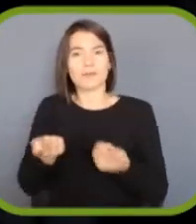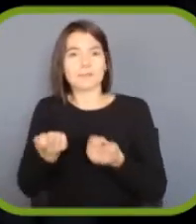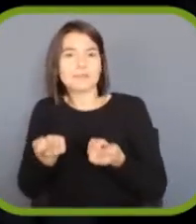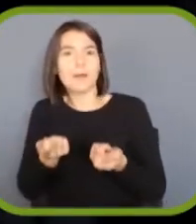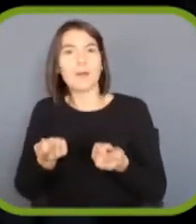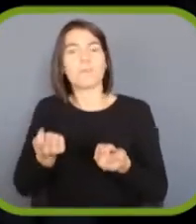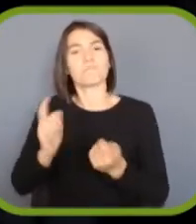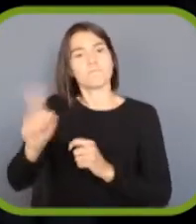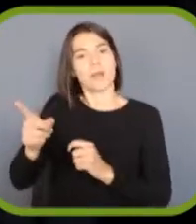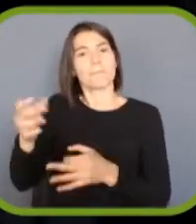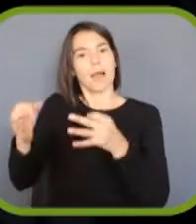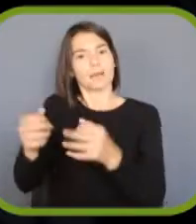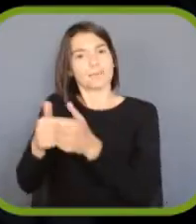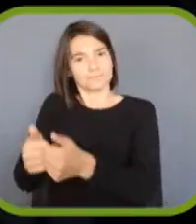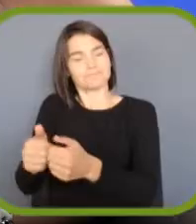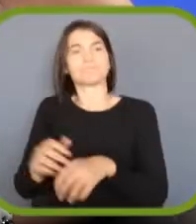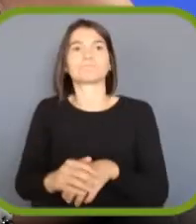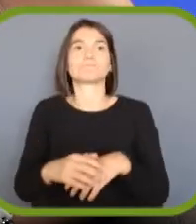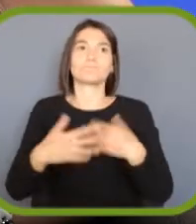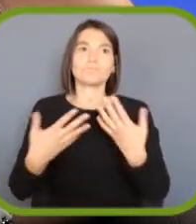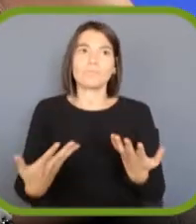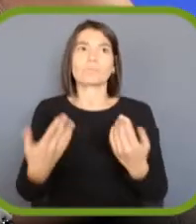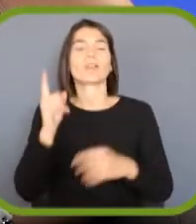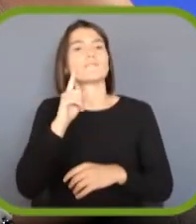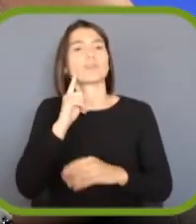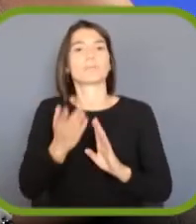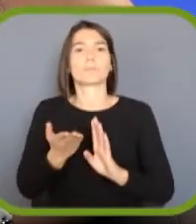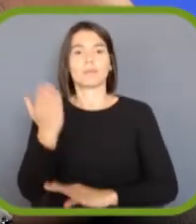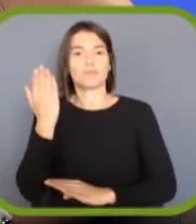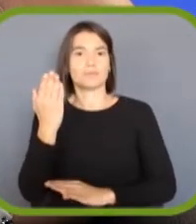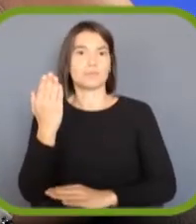seu sentido empreendedor, com o seu sentido de organização pessoal. Há uma valorização